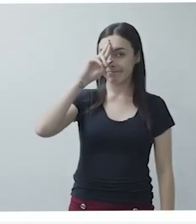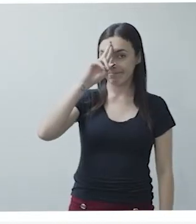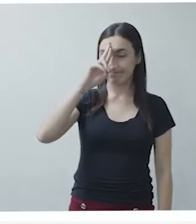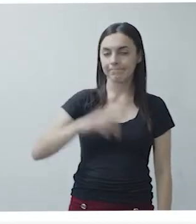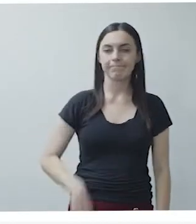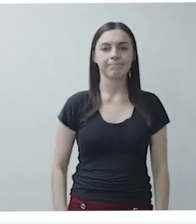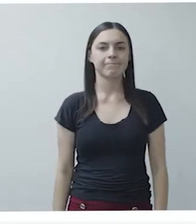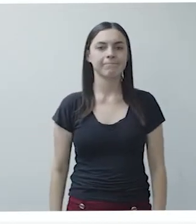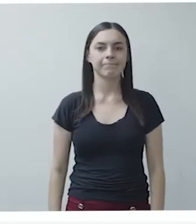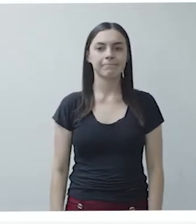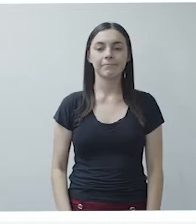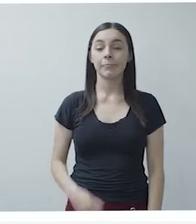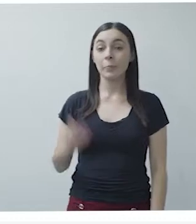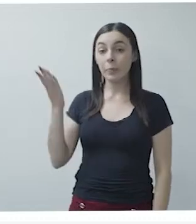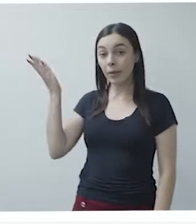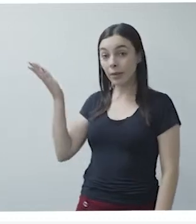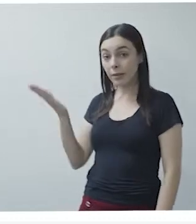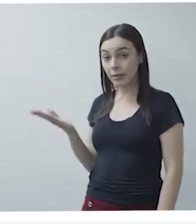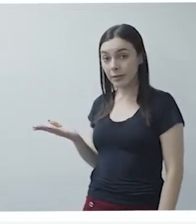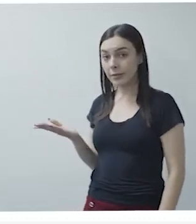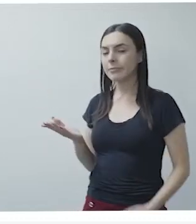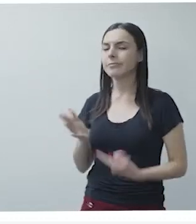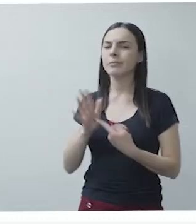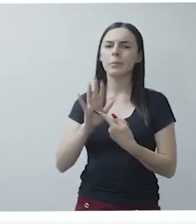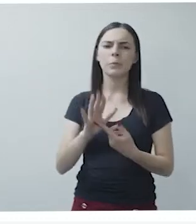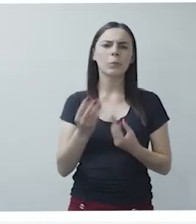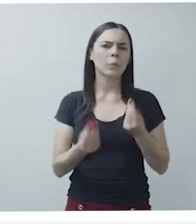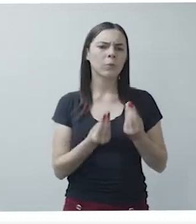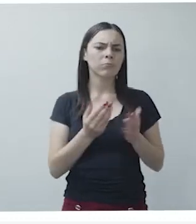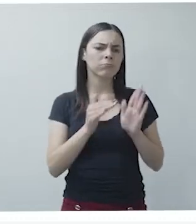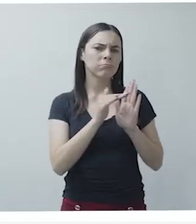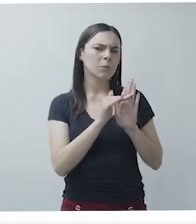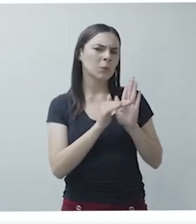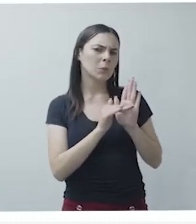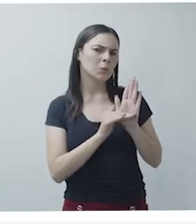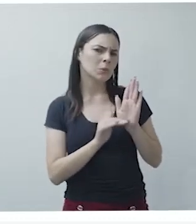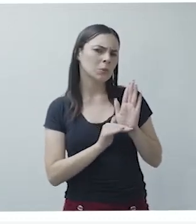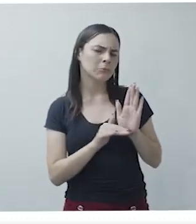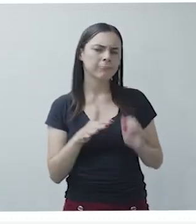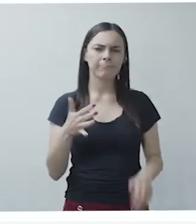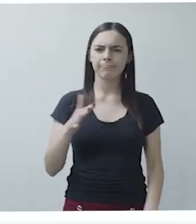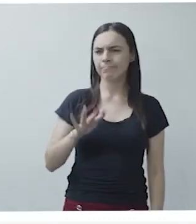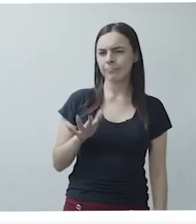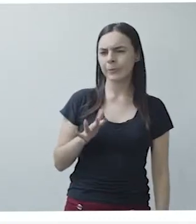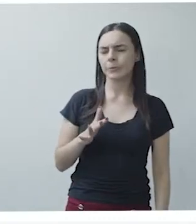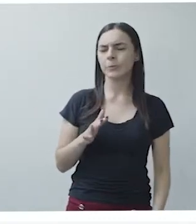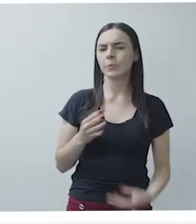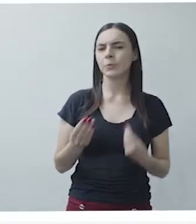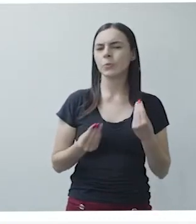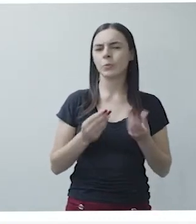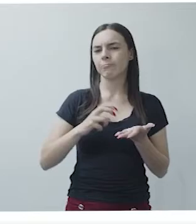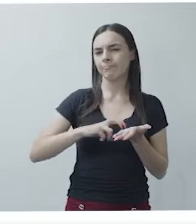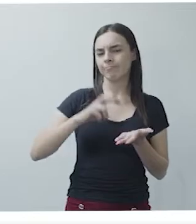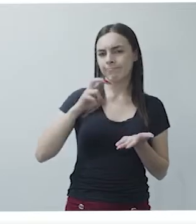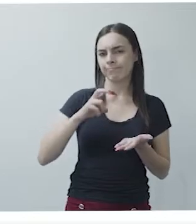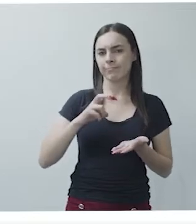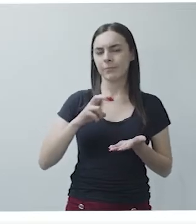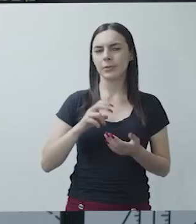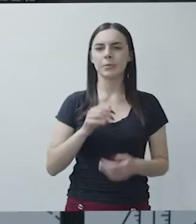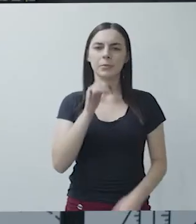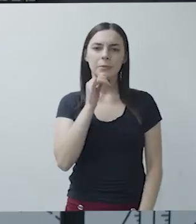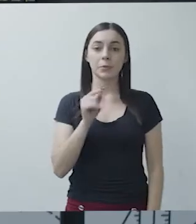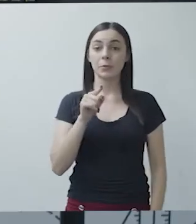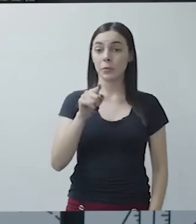né? Então aqui eu trouxe para vocês uma rotina, né? Mais ou menos uma rotina que seria pela manhã, que seria